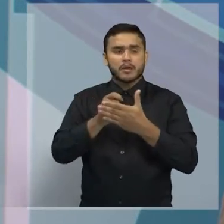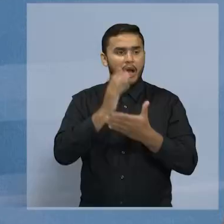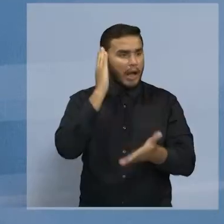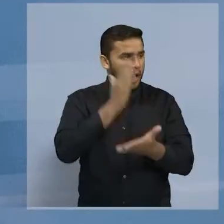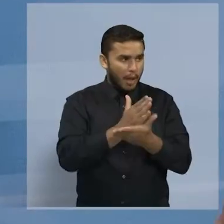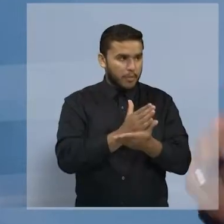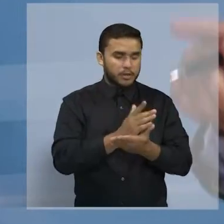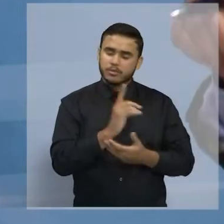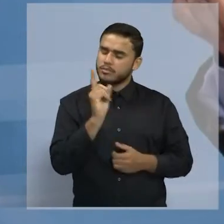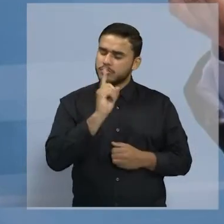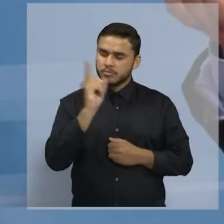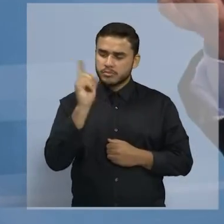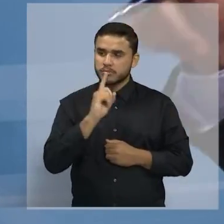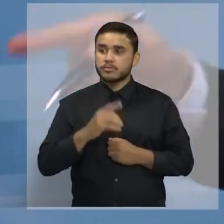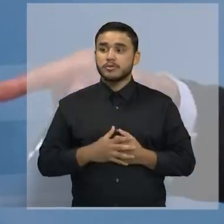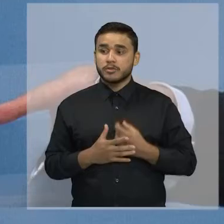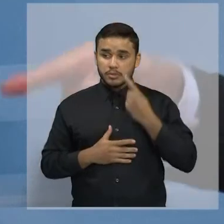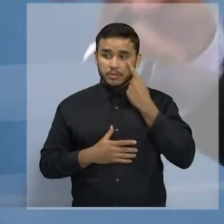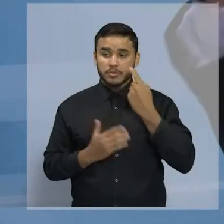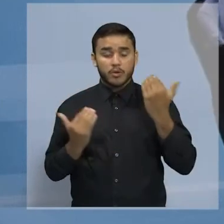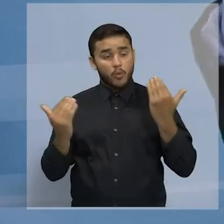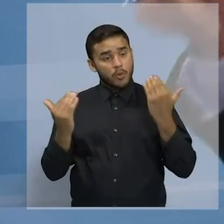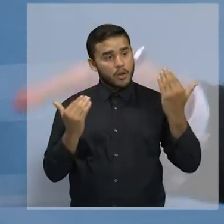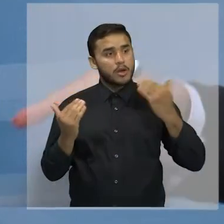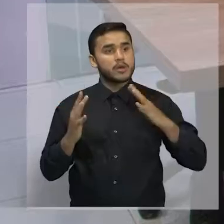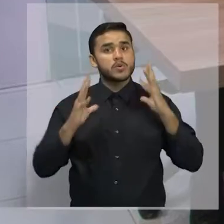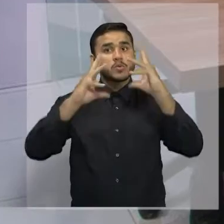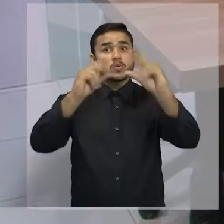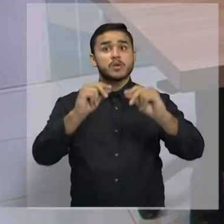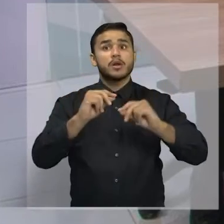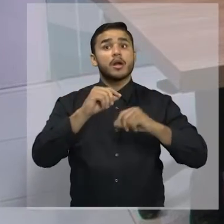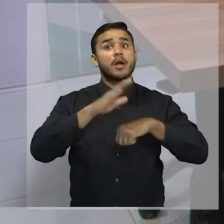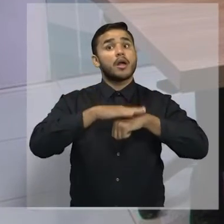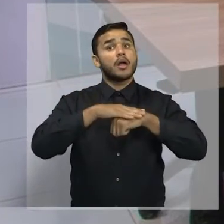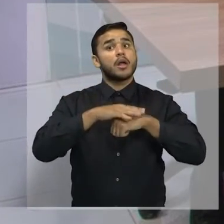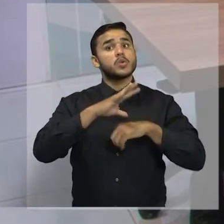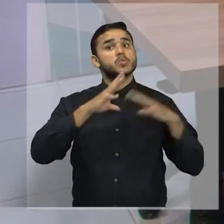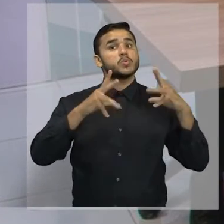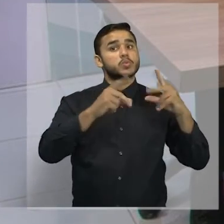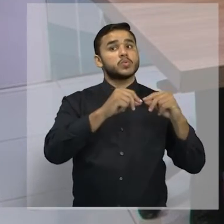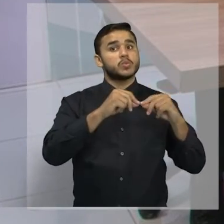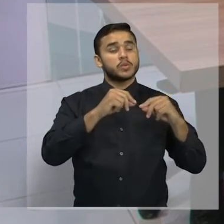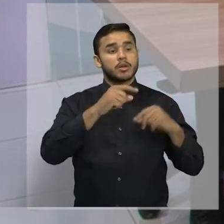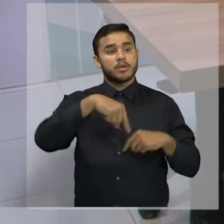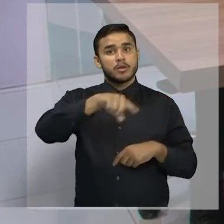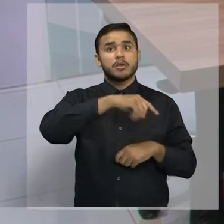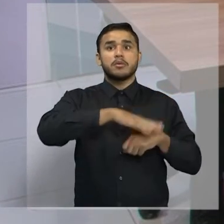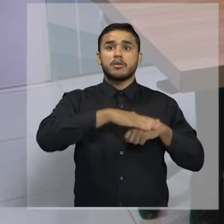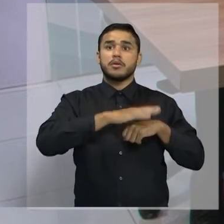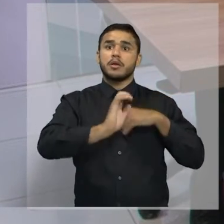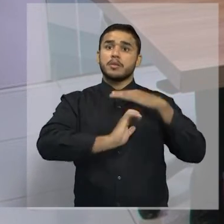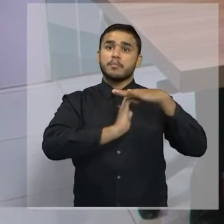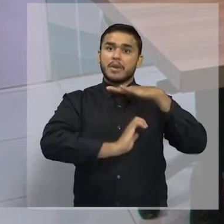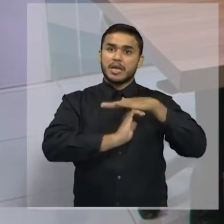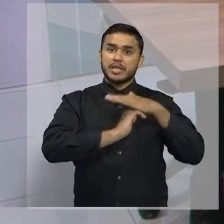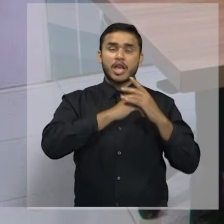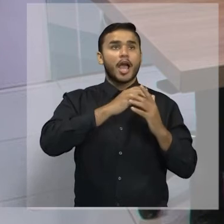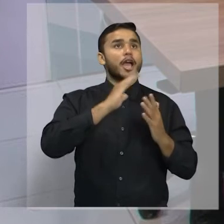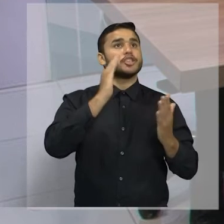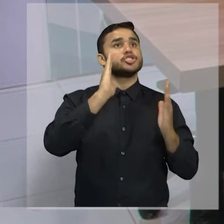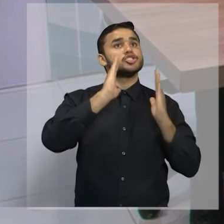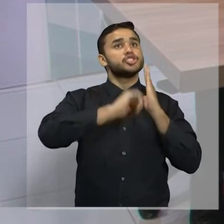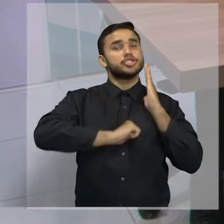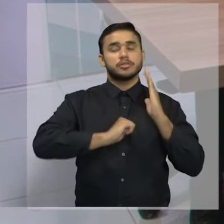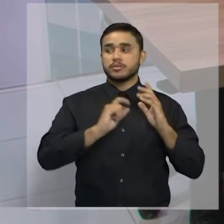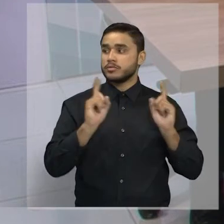a capitalização com a contrapartida da iniciativa privada, do empregador, que eles estão eliminando na proposta